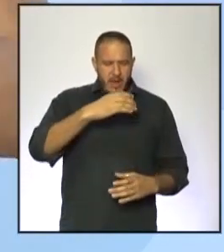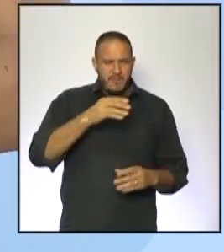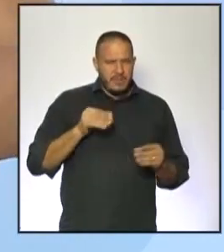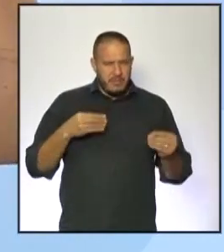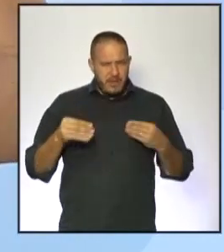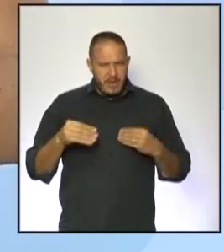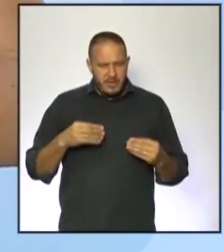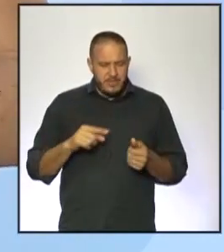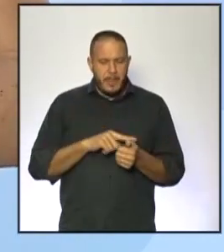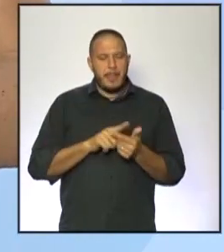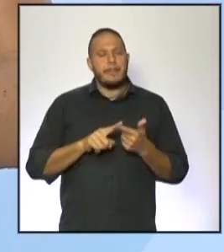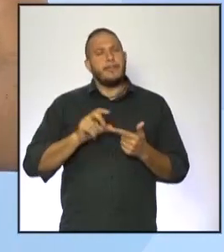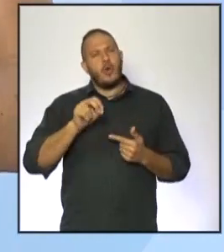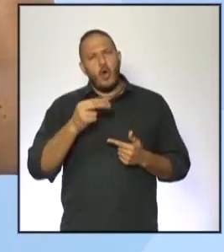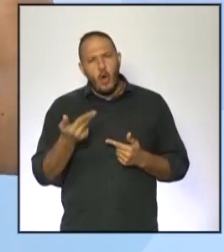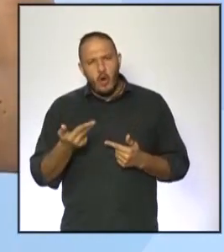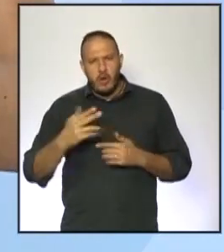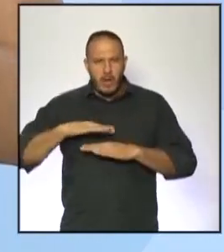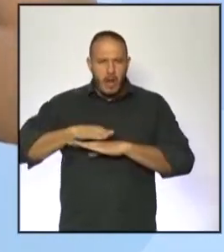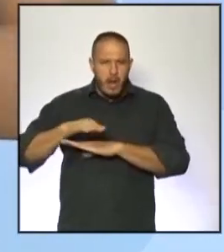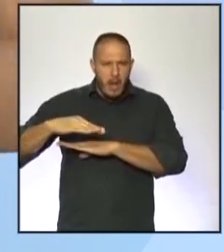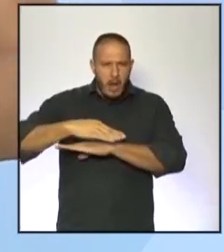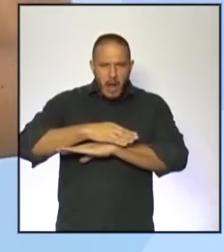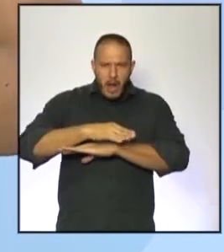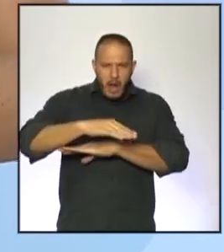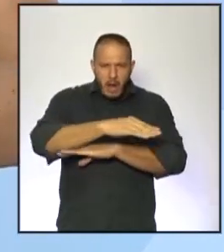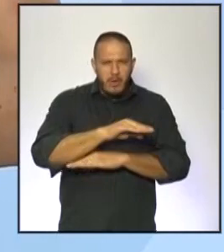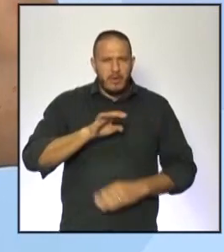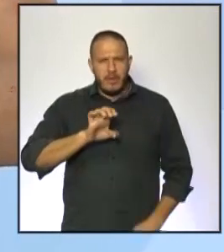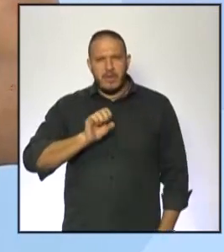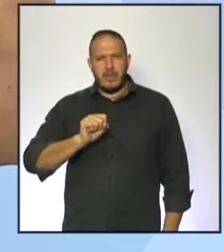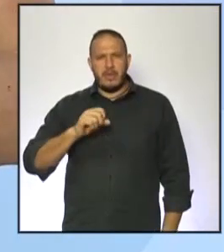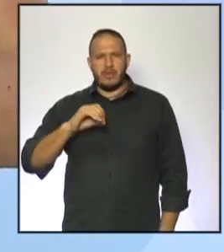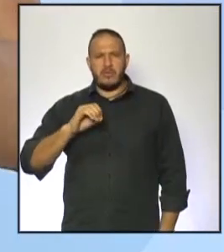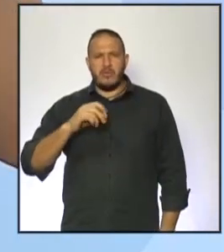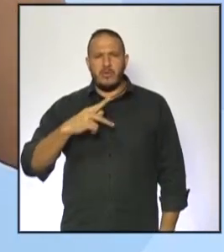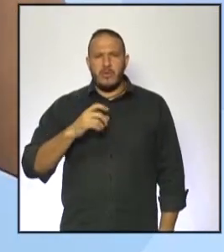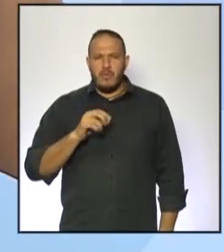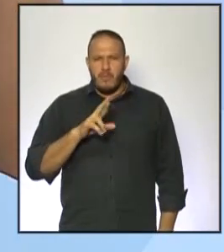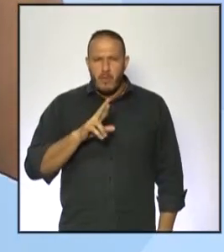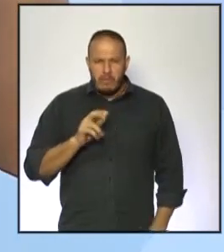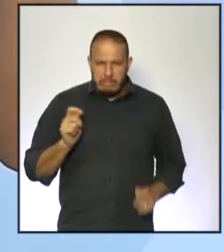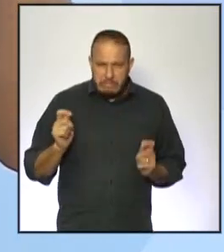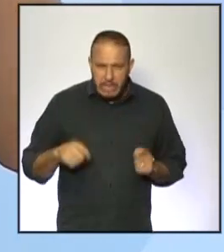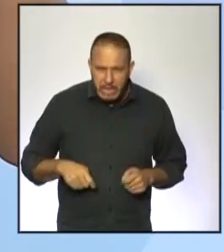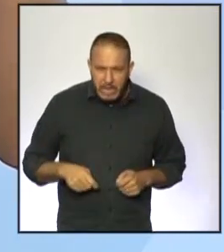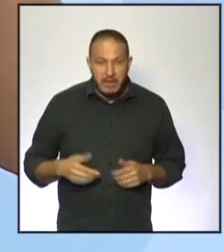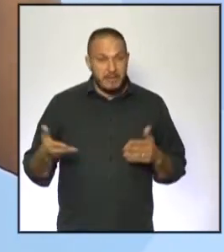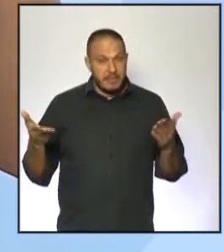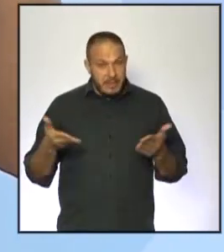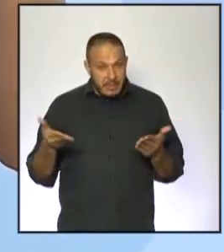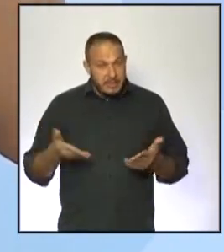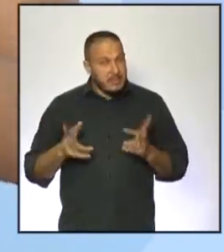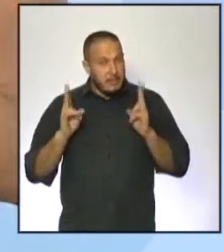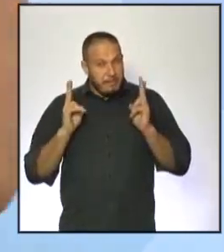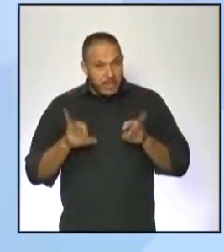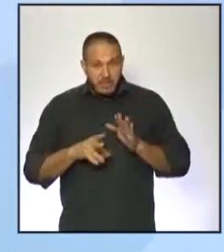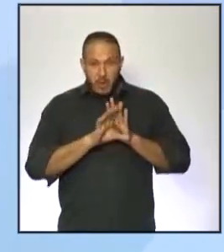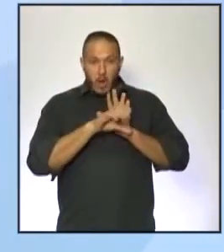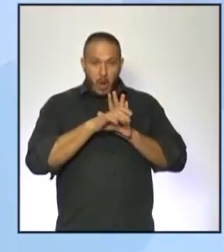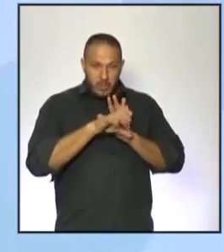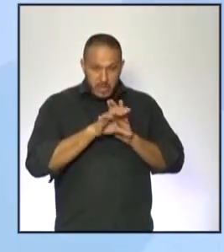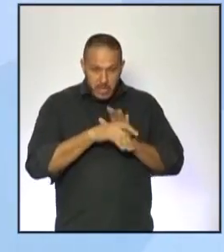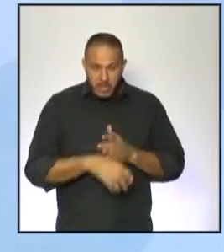isopor e papelão? É isso que hoje nós vamos produzir aqui. Nós vamos pegar esse mesmo conceito